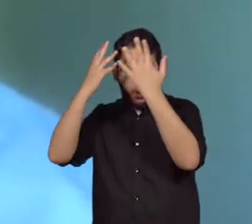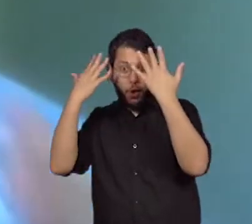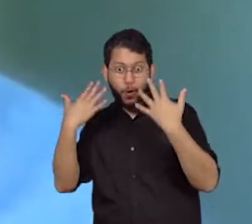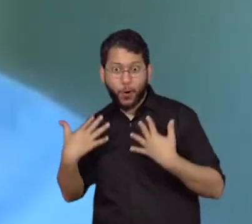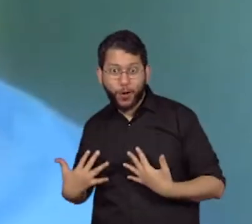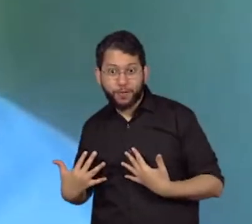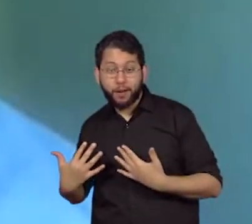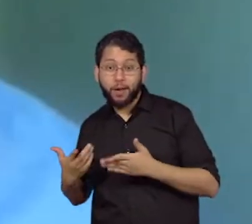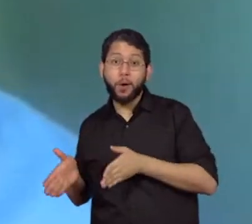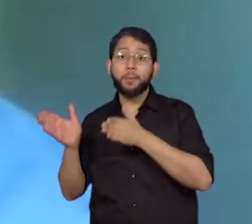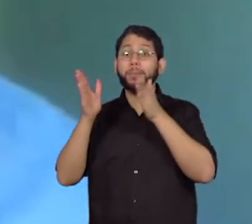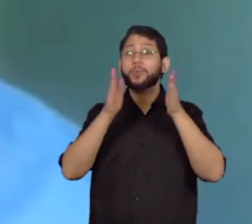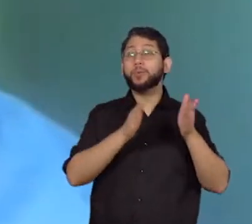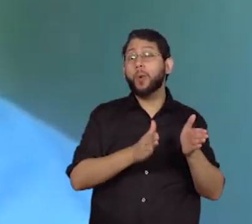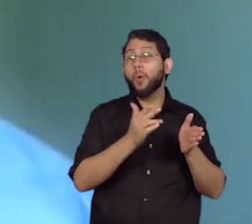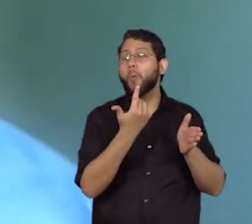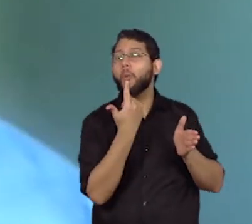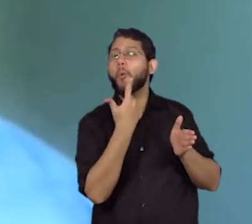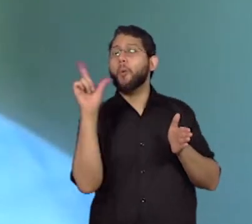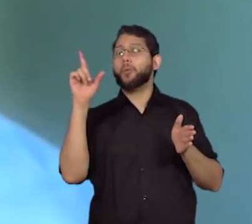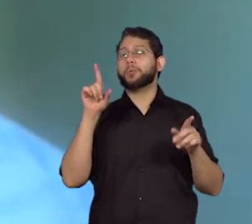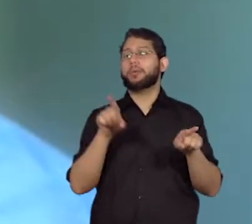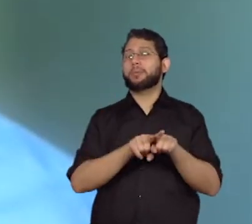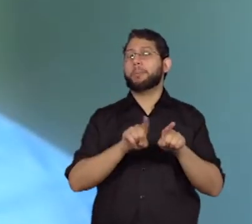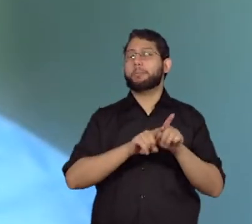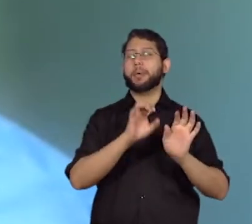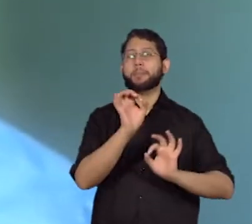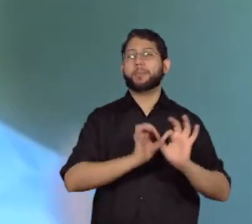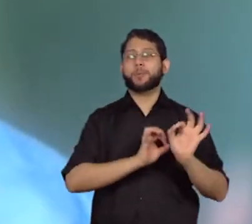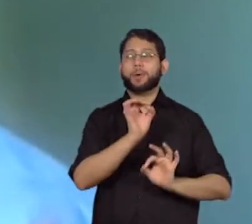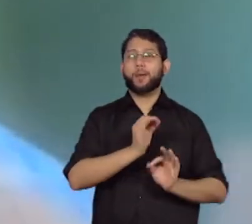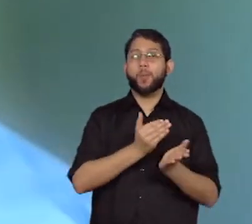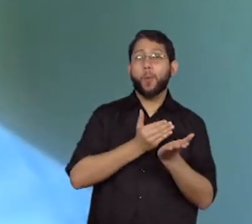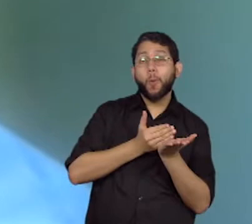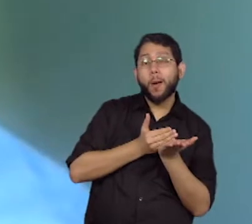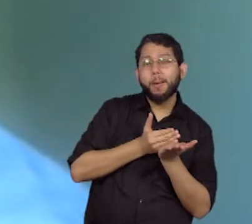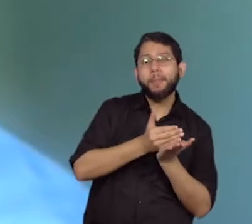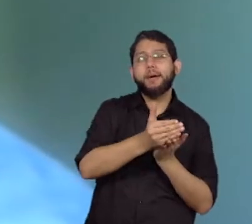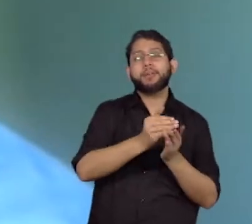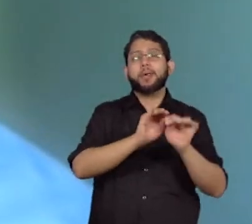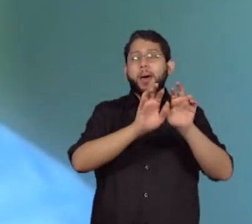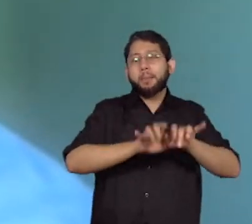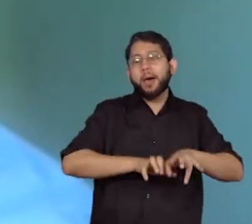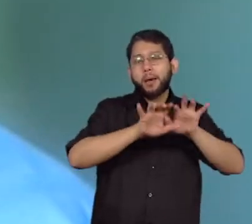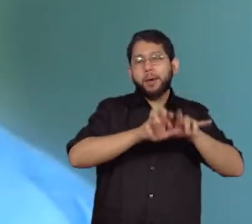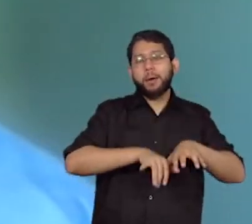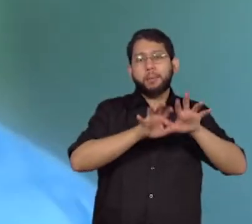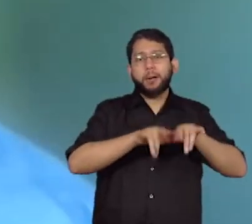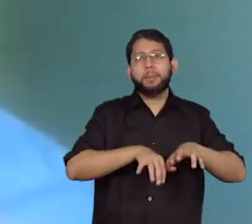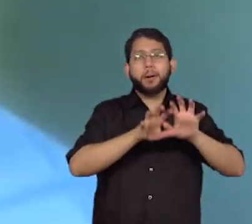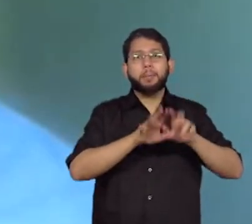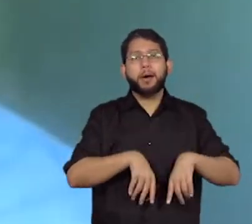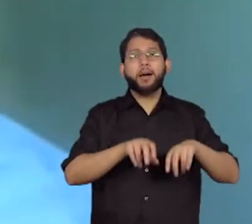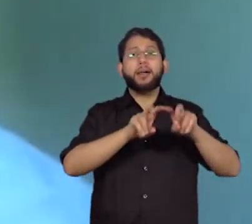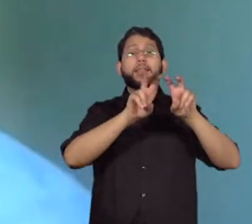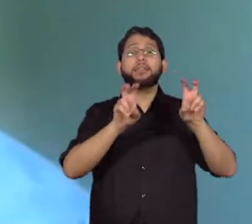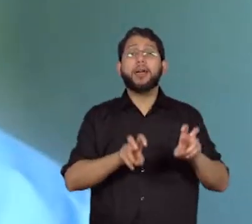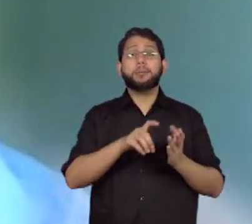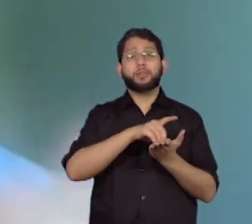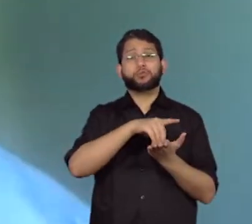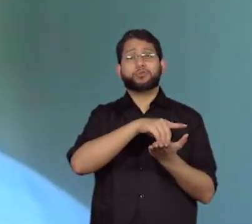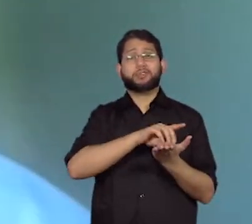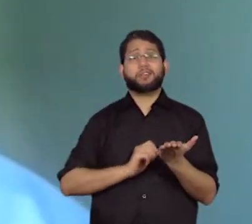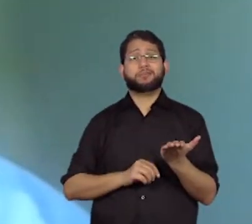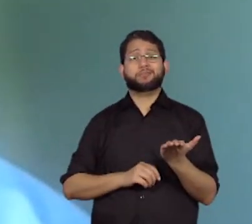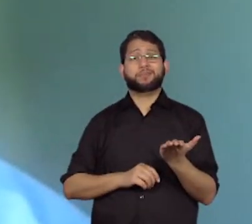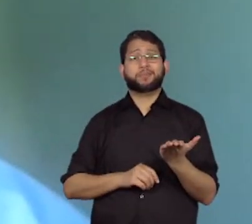que a gente estava fazendo para começar a falar mais, escrever mais sobre digital, levar